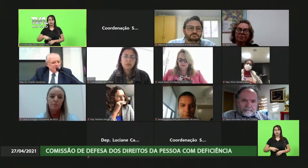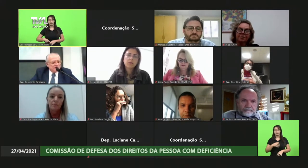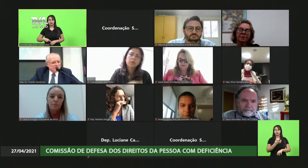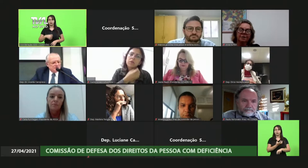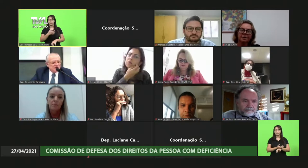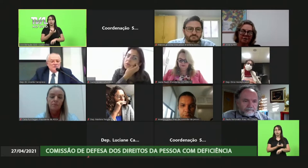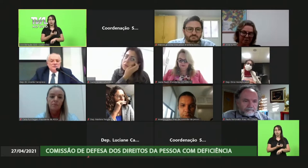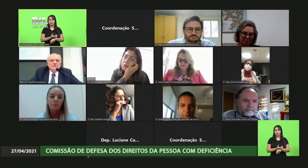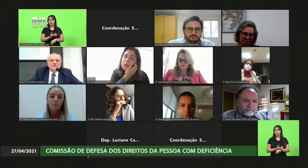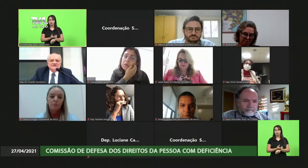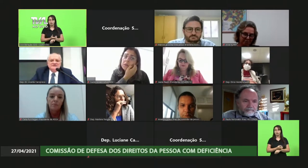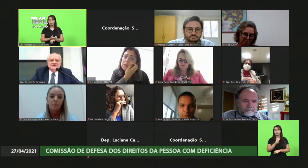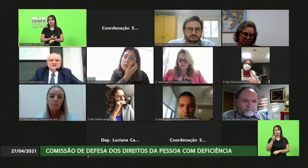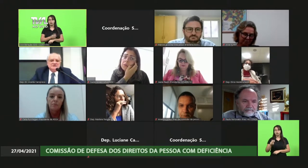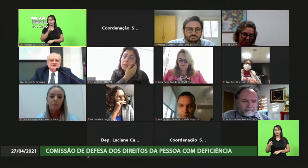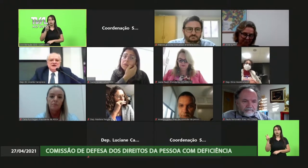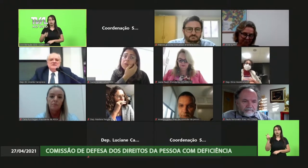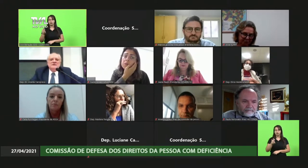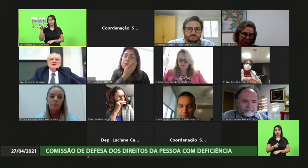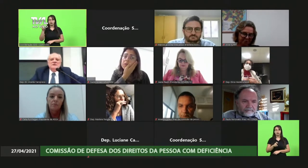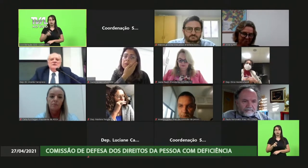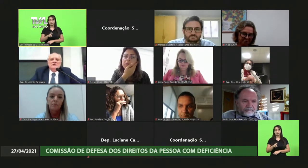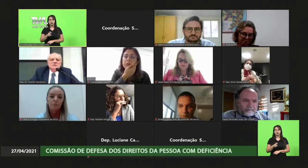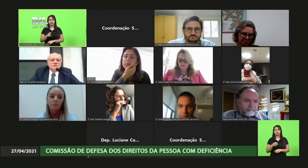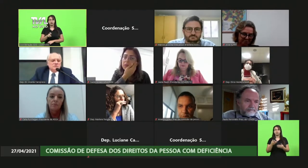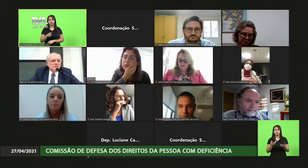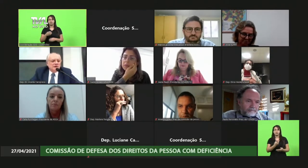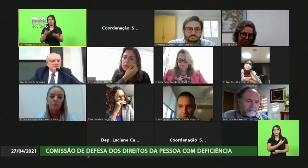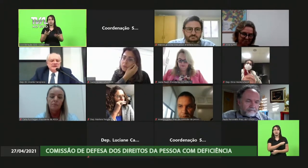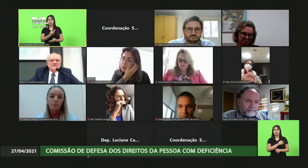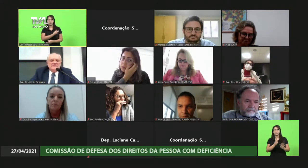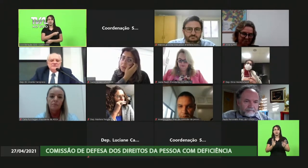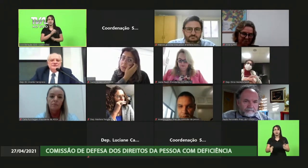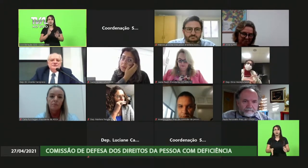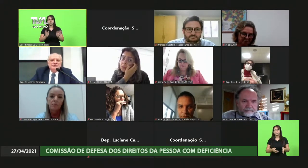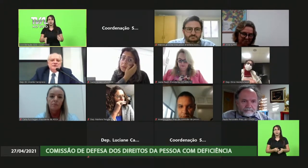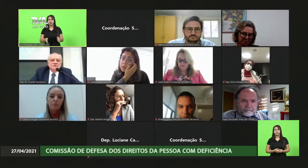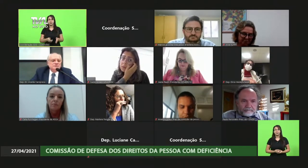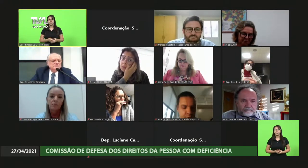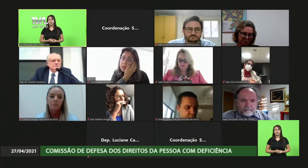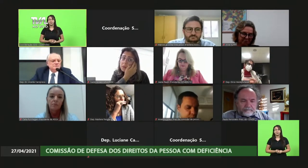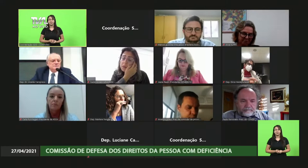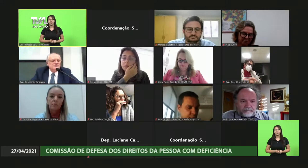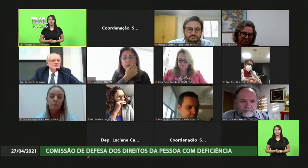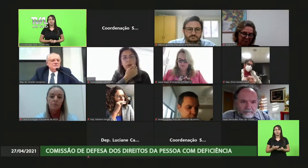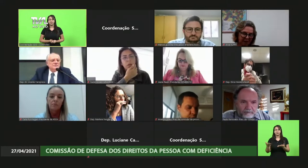movimento nacional Vacina Já. Com a palavra, o senhor Paulo.